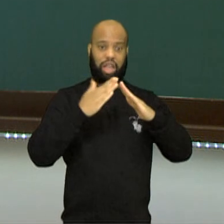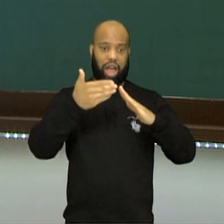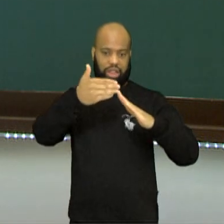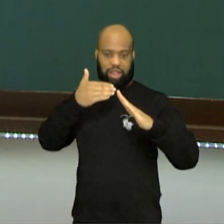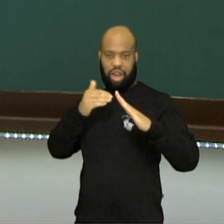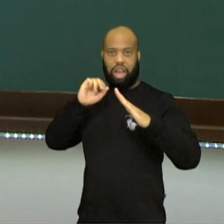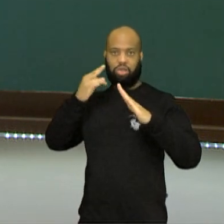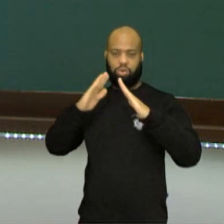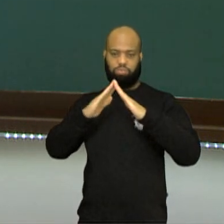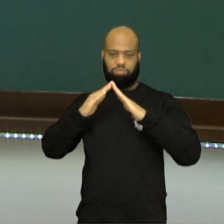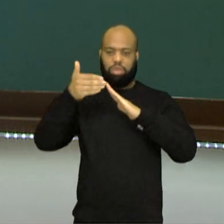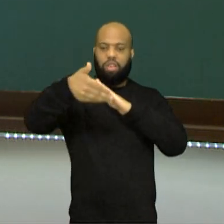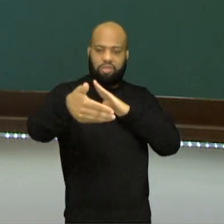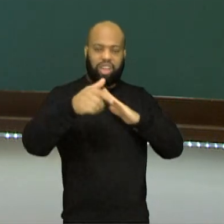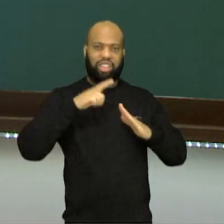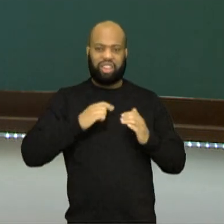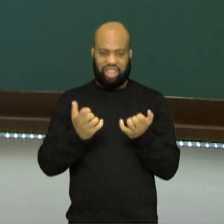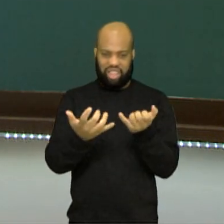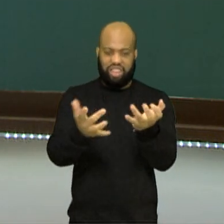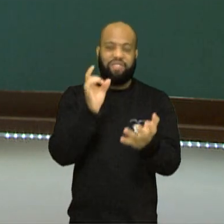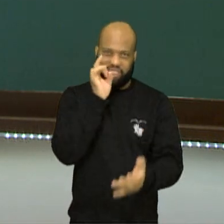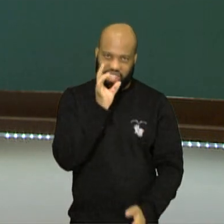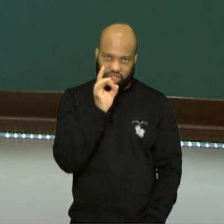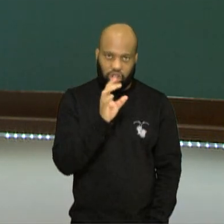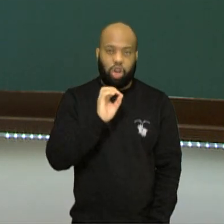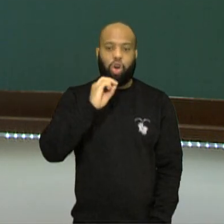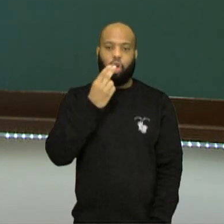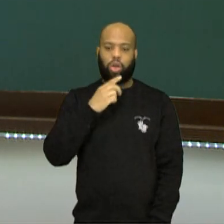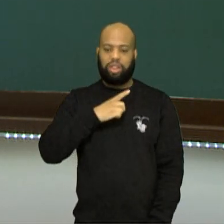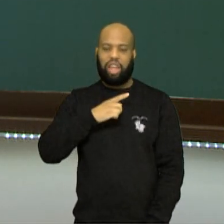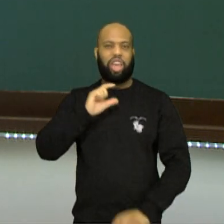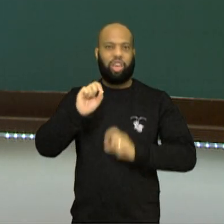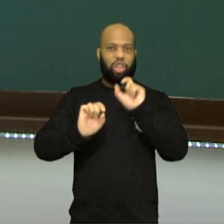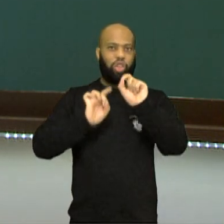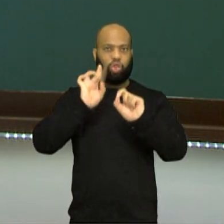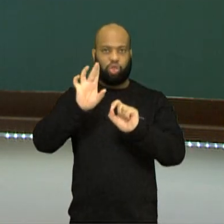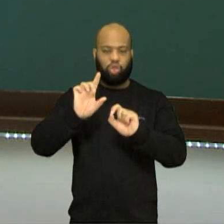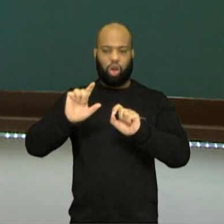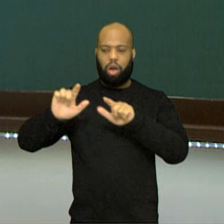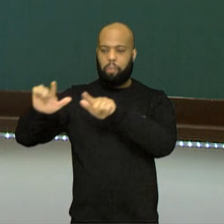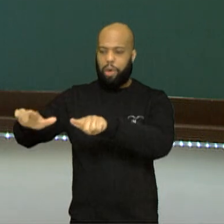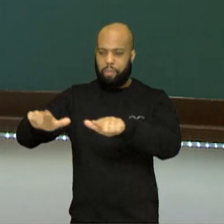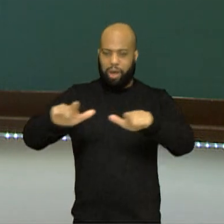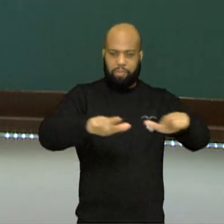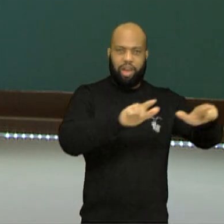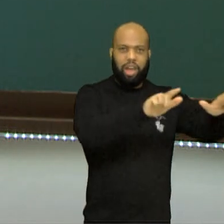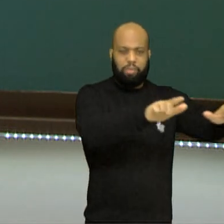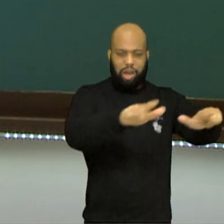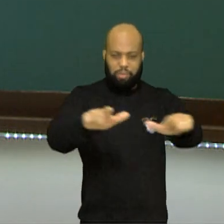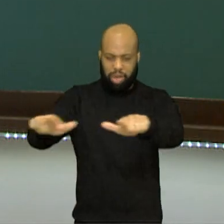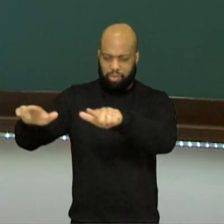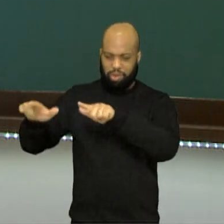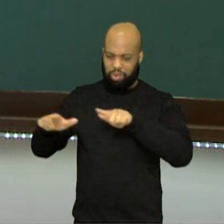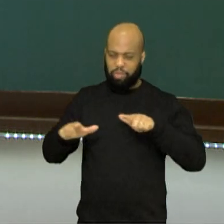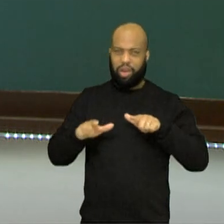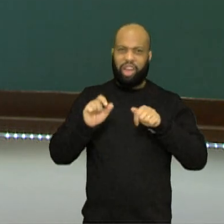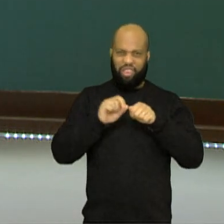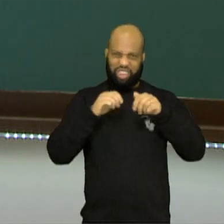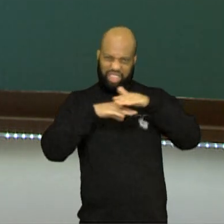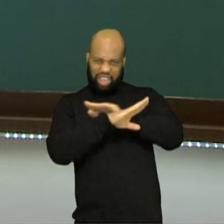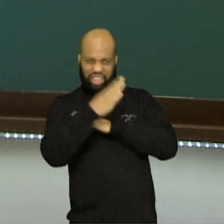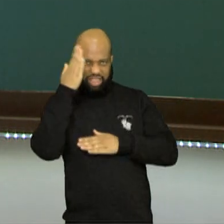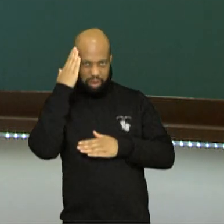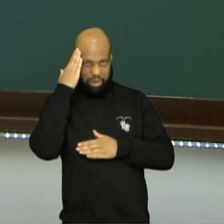grama? Ou foi colocada lajota para fazer, por exemplo, a garagem? Foi retirada toda a vegetação e colocou, por